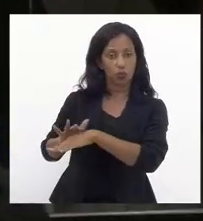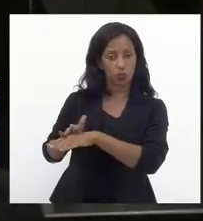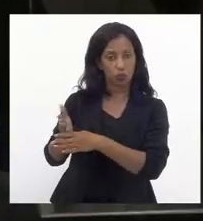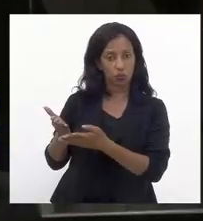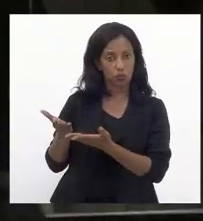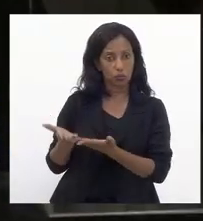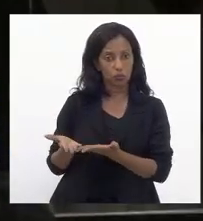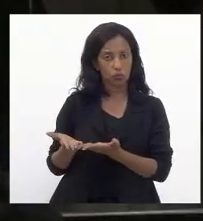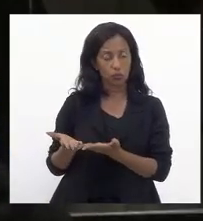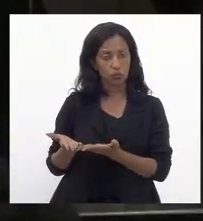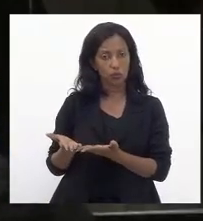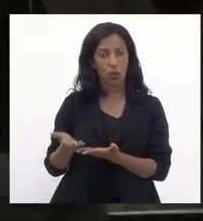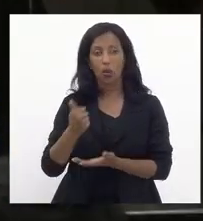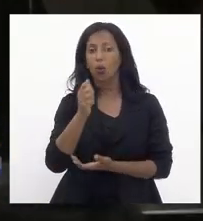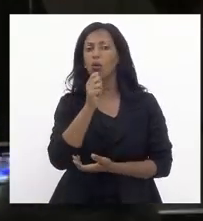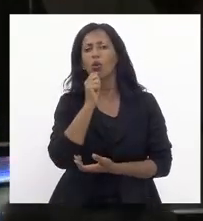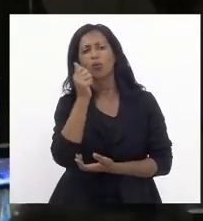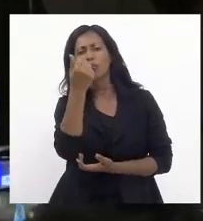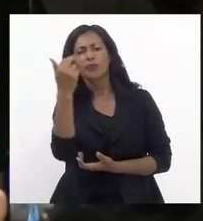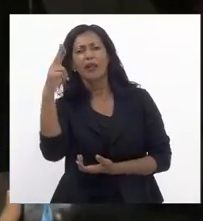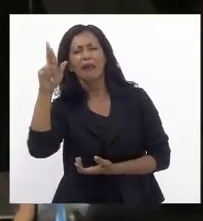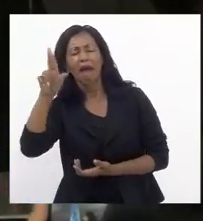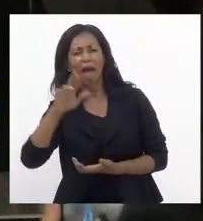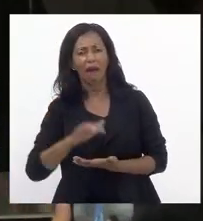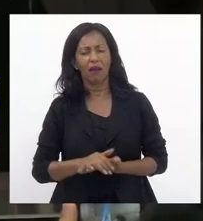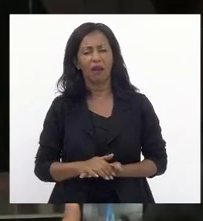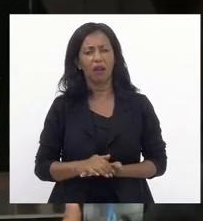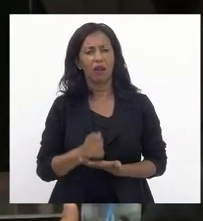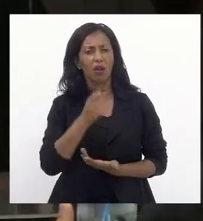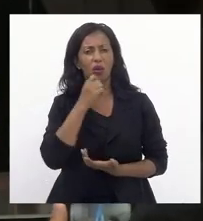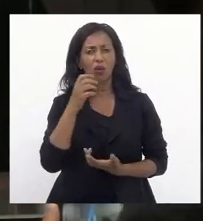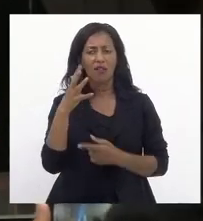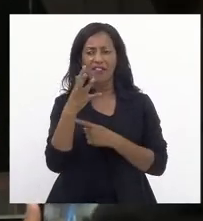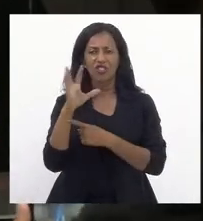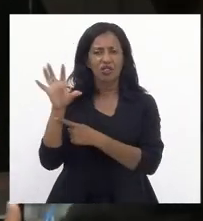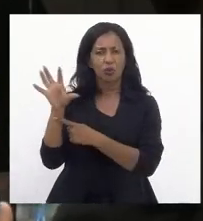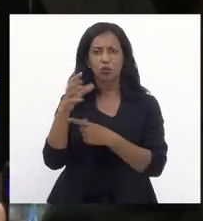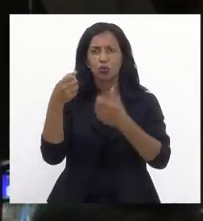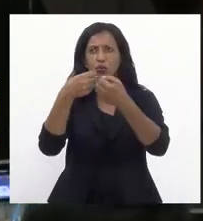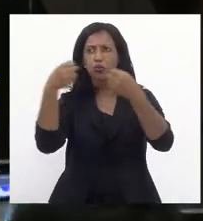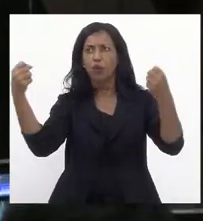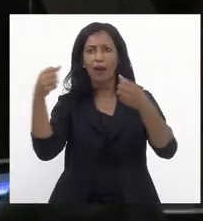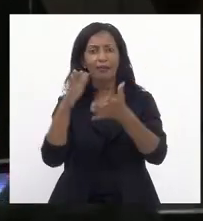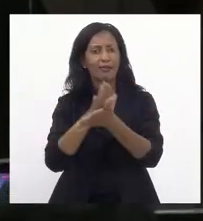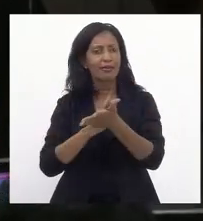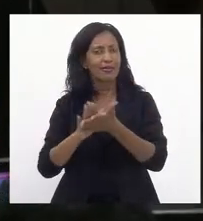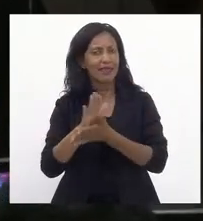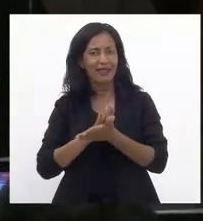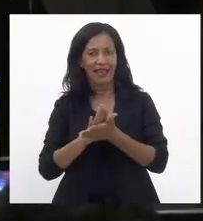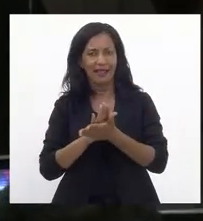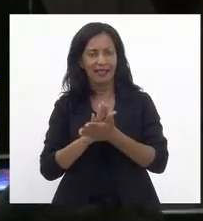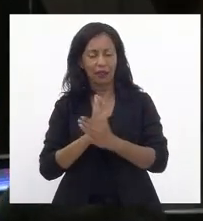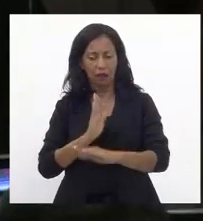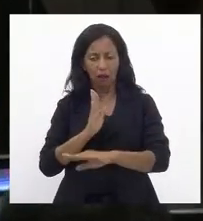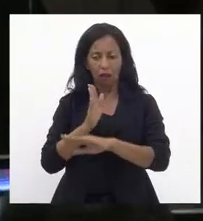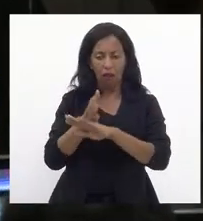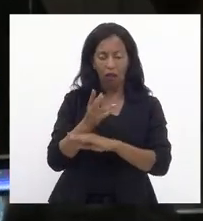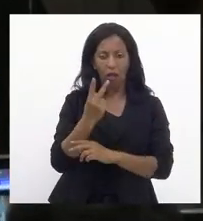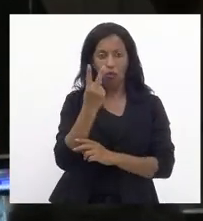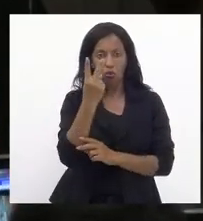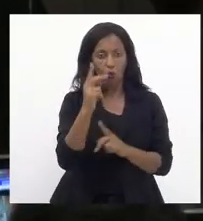Rocha, eles não têm ar-condicionado e eles não tinham ventilações. Mas quando você ia nos únicos